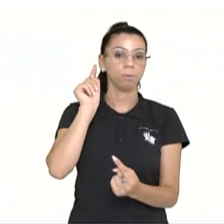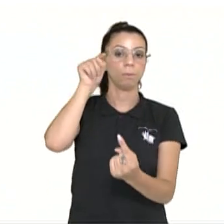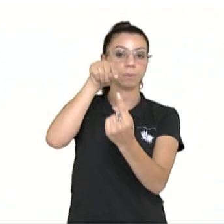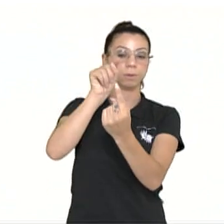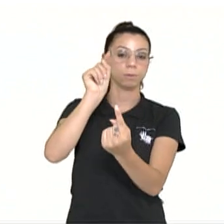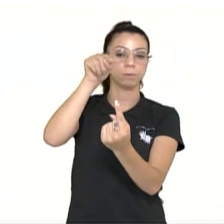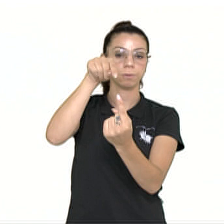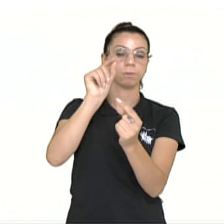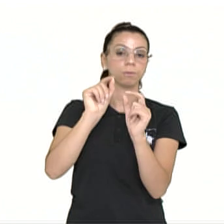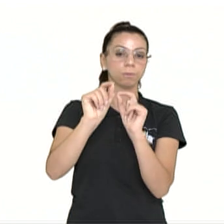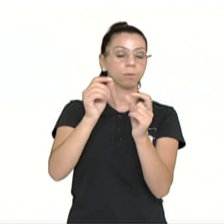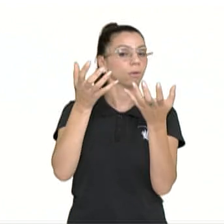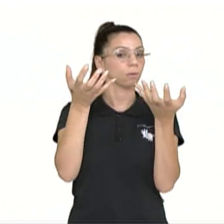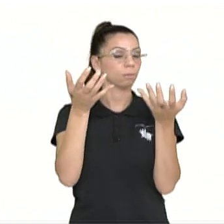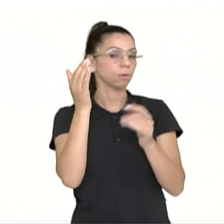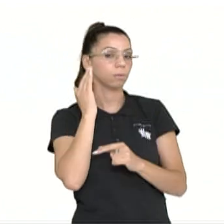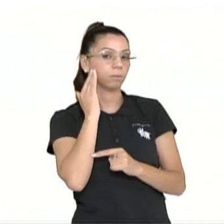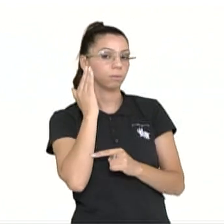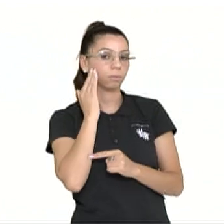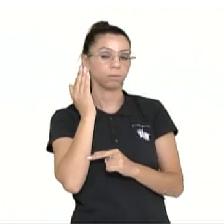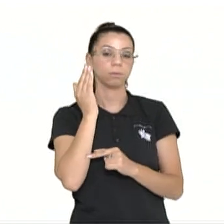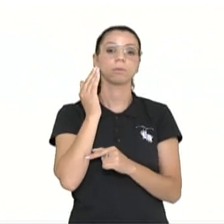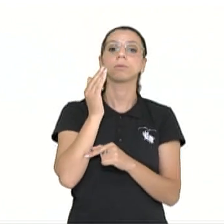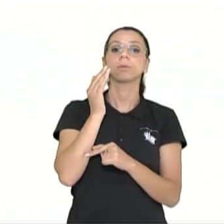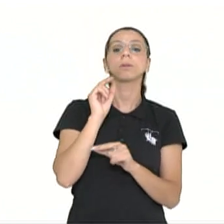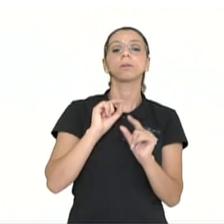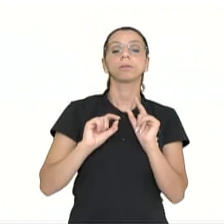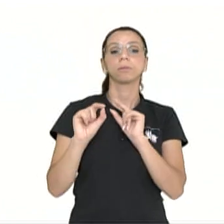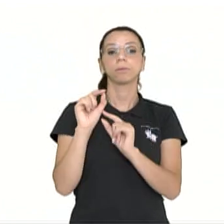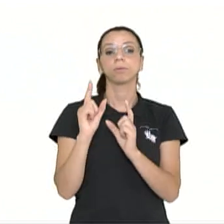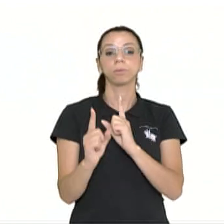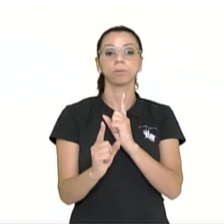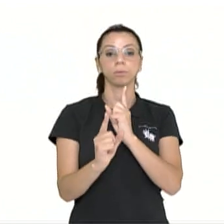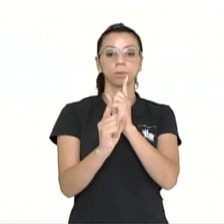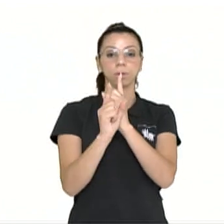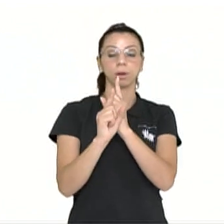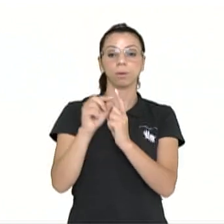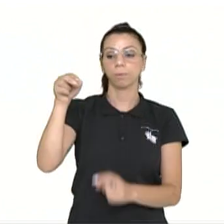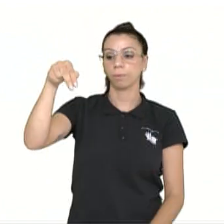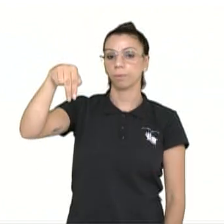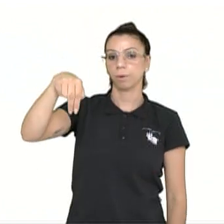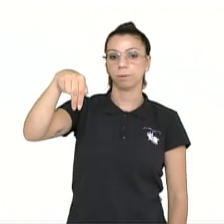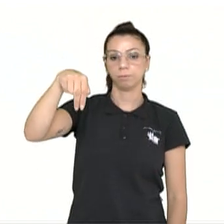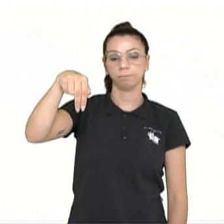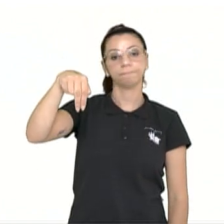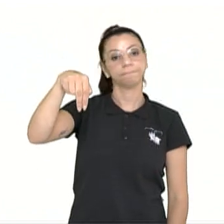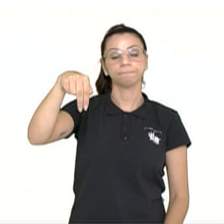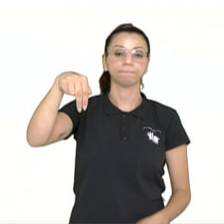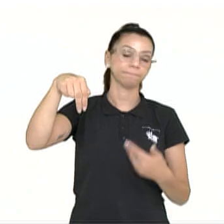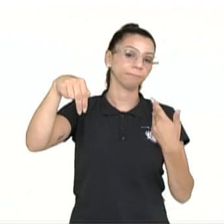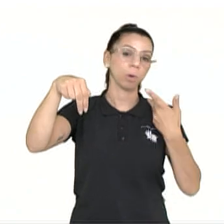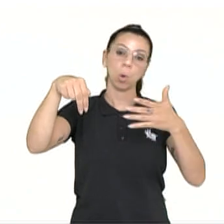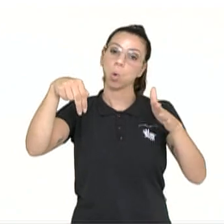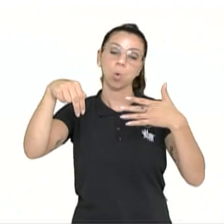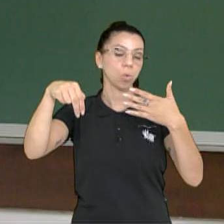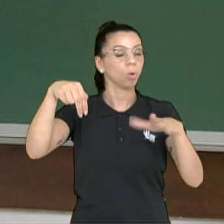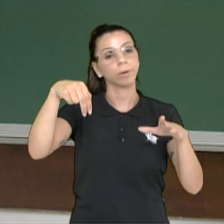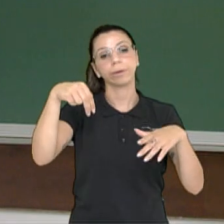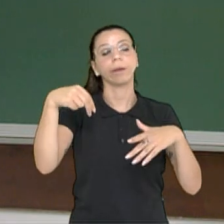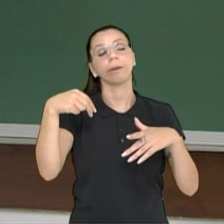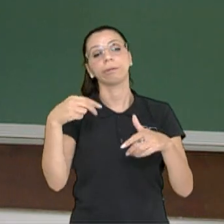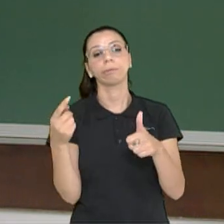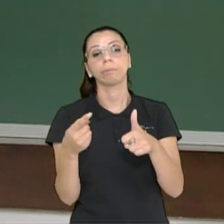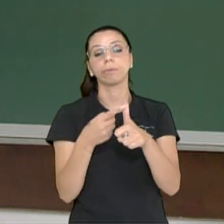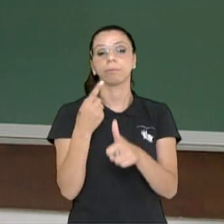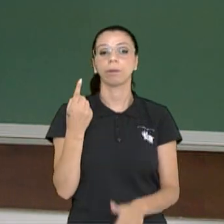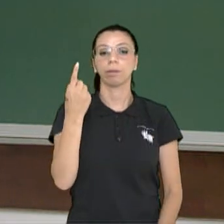O que você quer fazer, o que você pretende é achar o valor de N. Para achar o valor de N em qualquer equação aqui de primeiro grau,